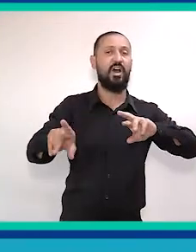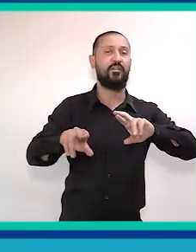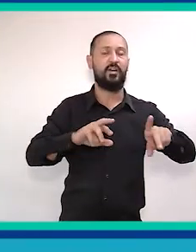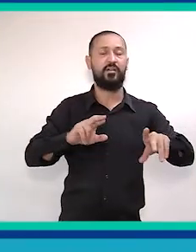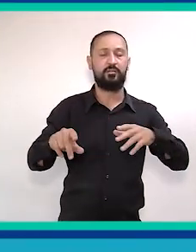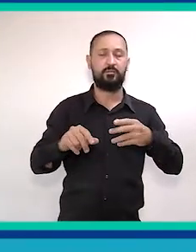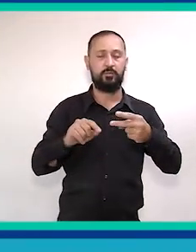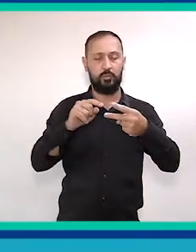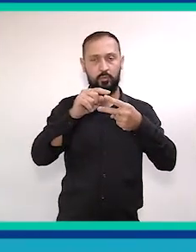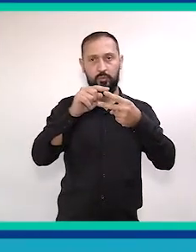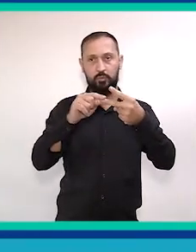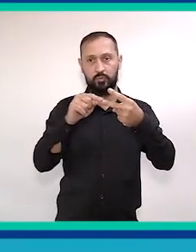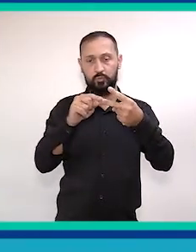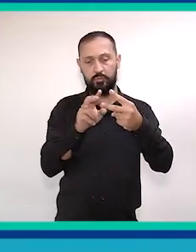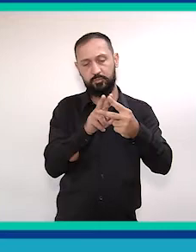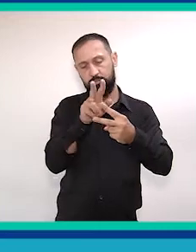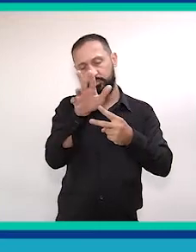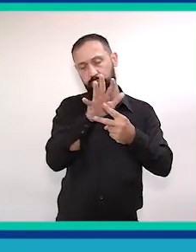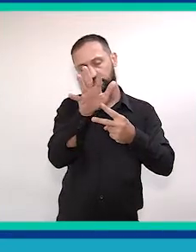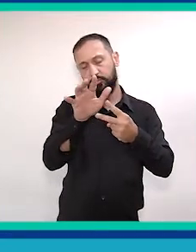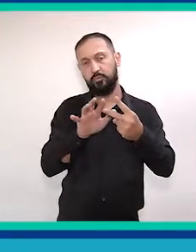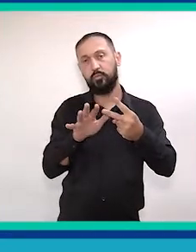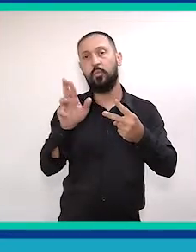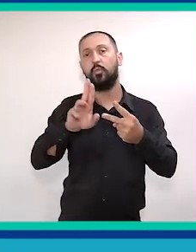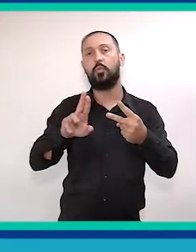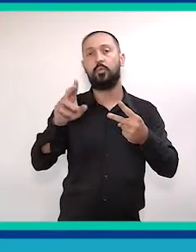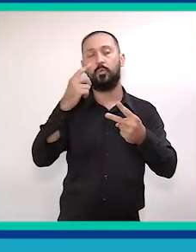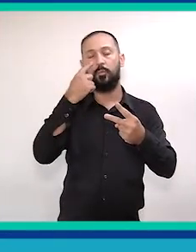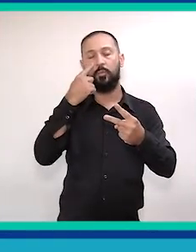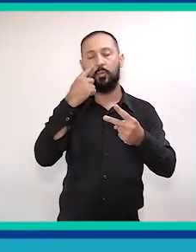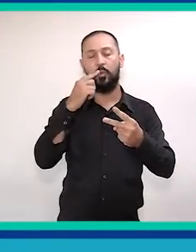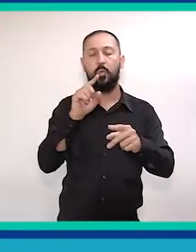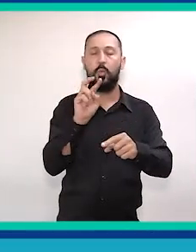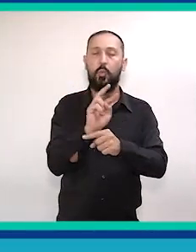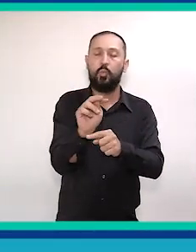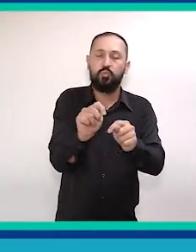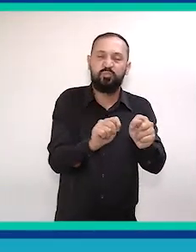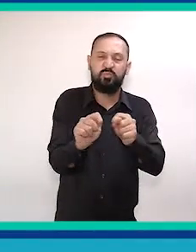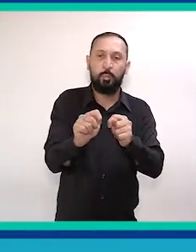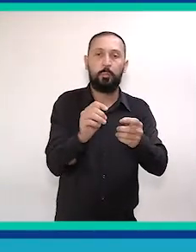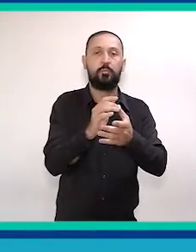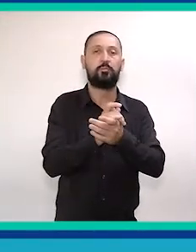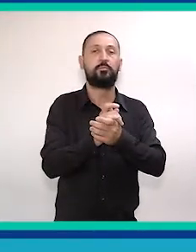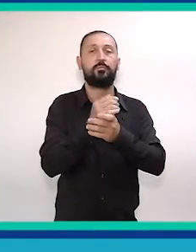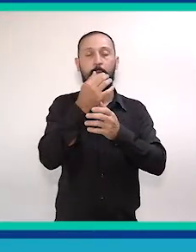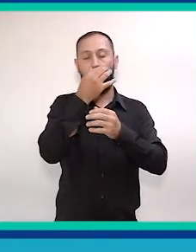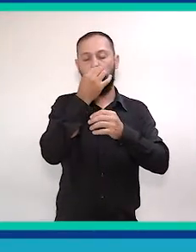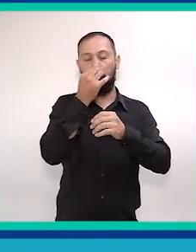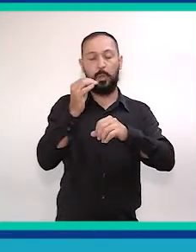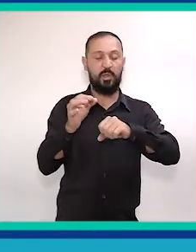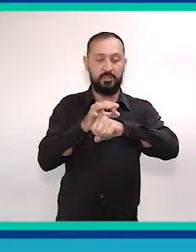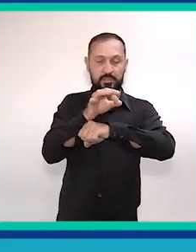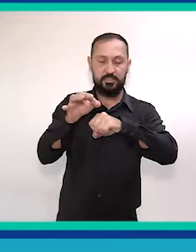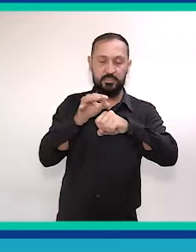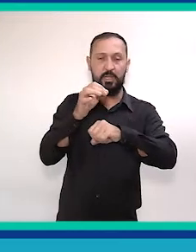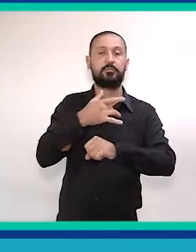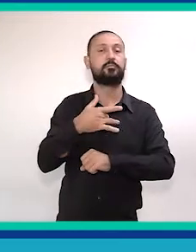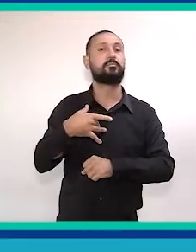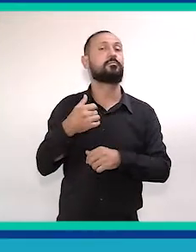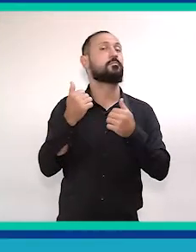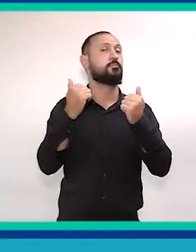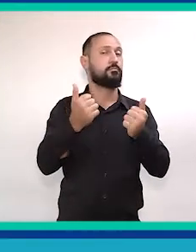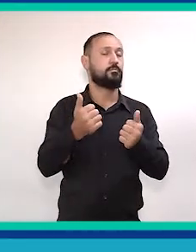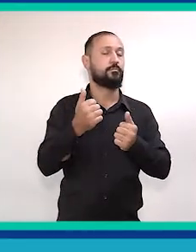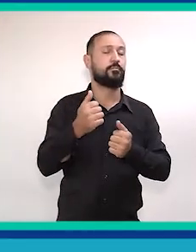diferentes. 2 linhagens são linhagens que a gente chama de controle, então são linhagens de células saudáveis, que